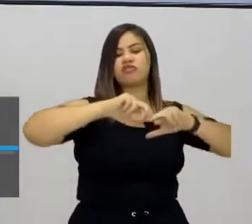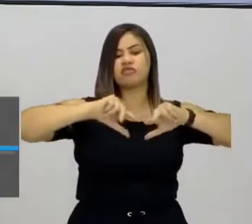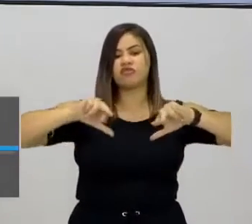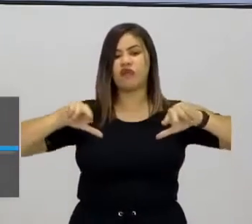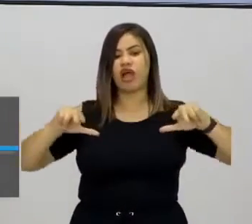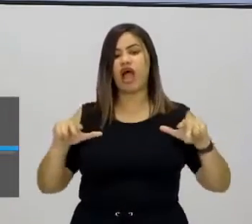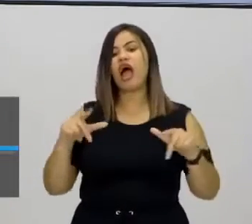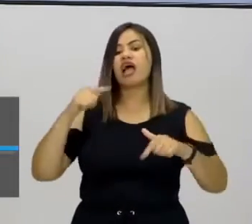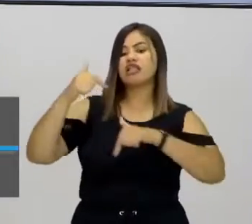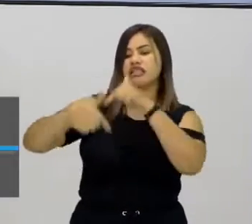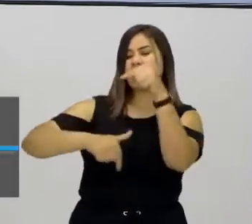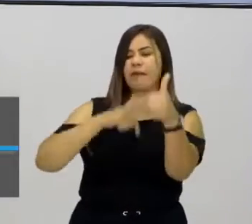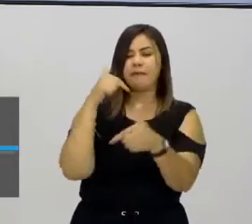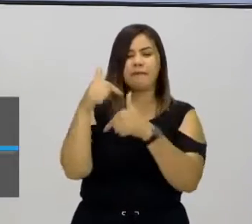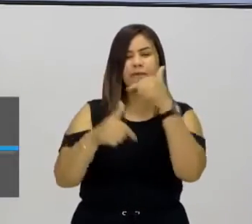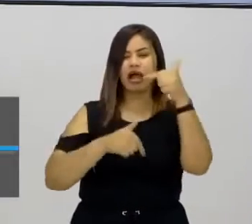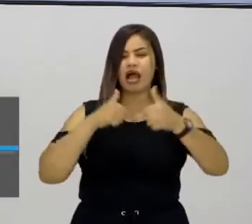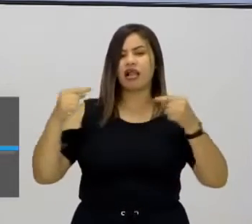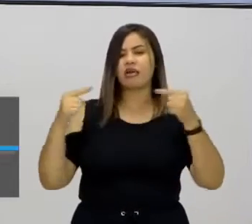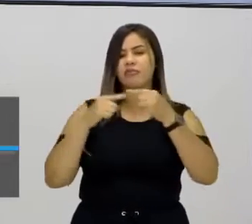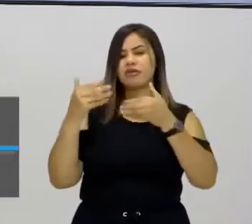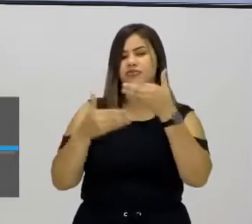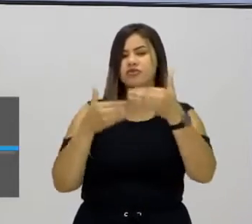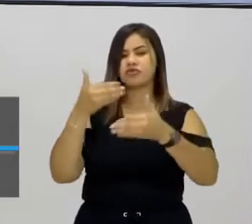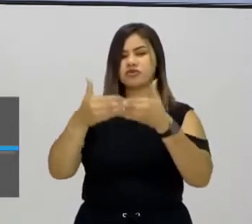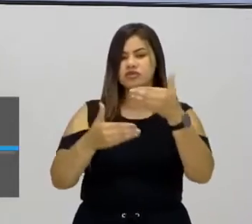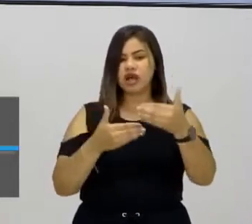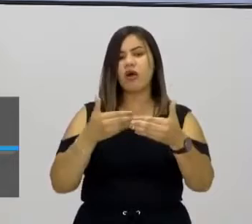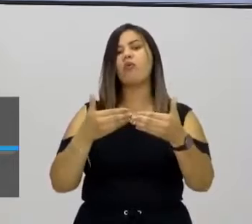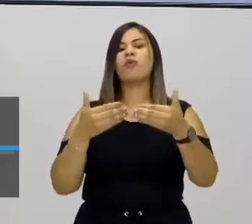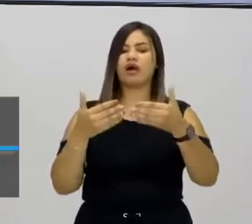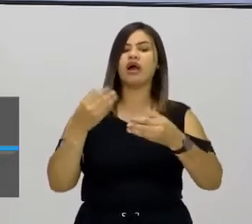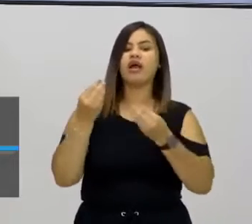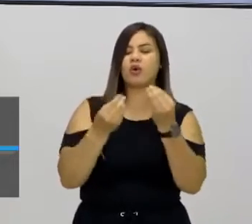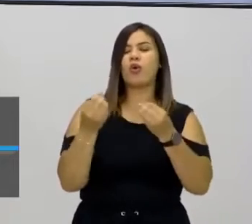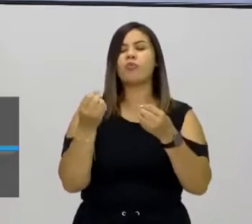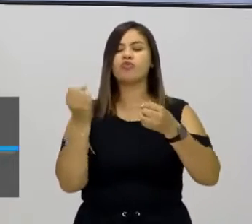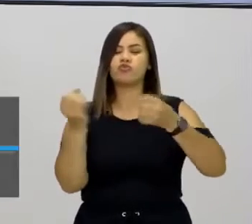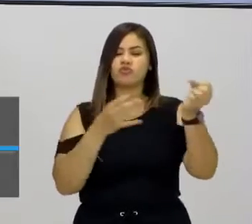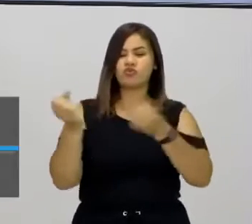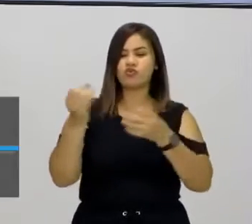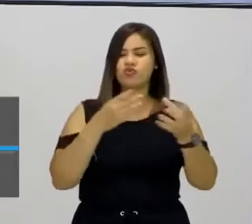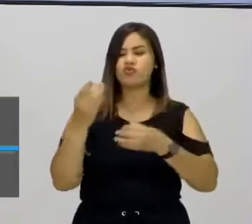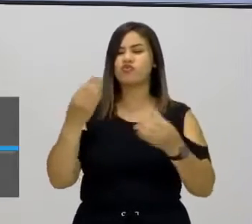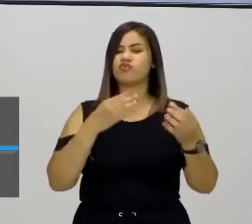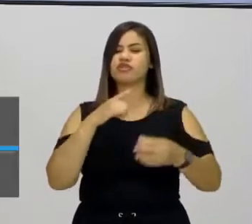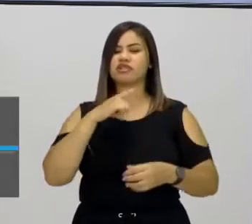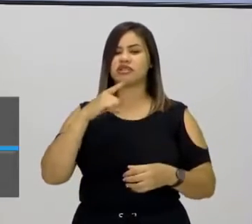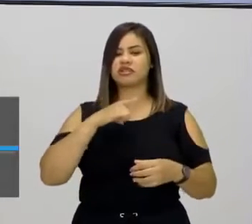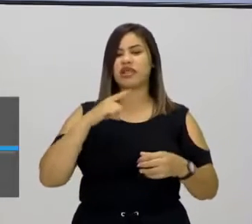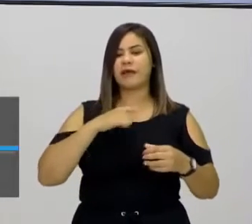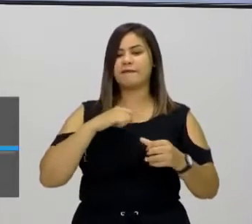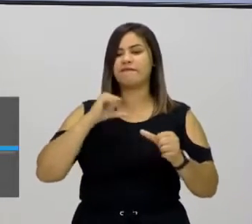né? O formato do trabalho, né? Esse modo de produção que vai cada vez mais se modernizando e muitas vezes aí sendo substituído